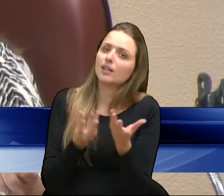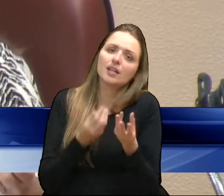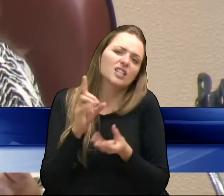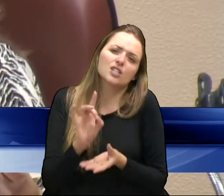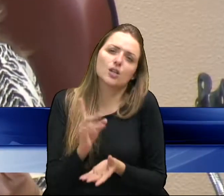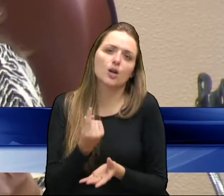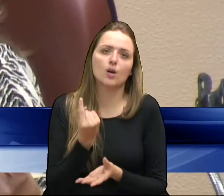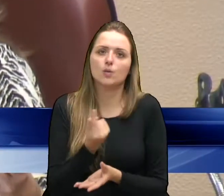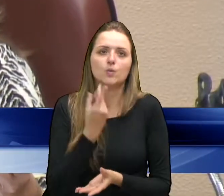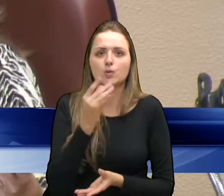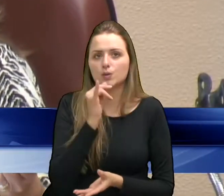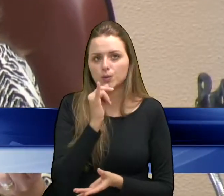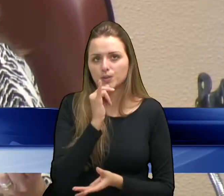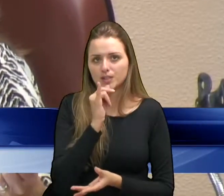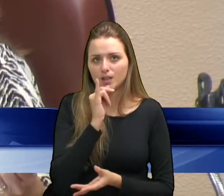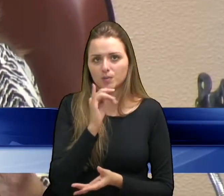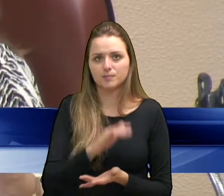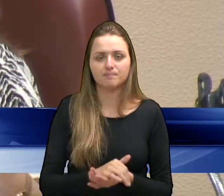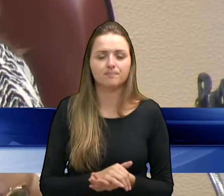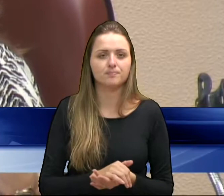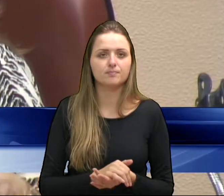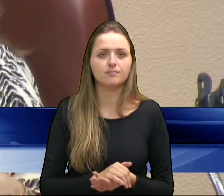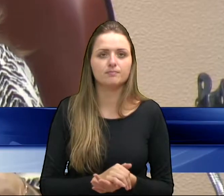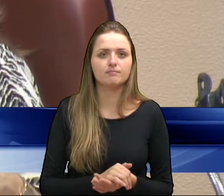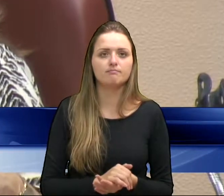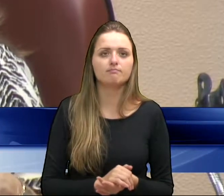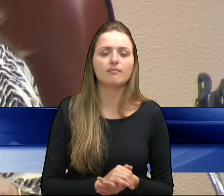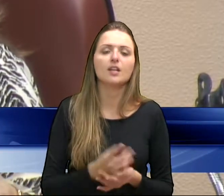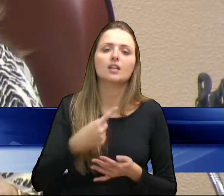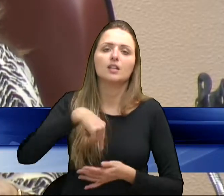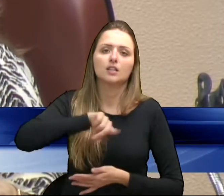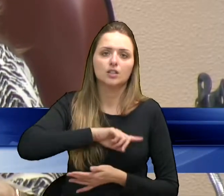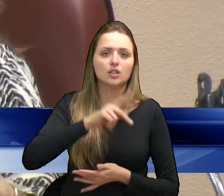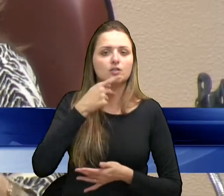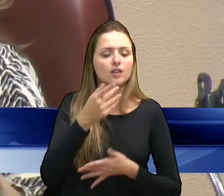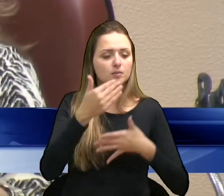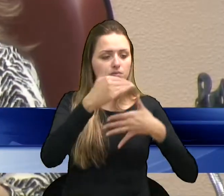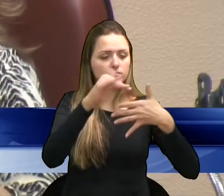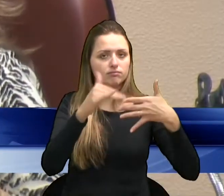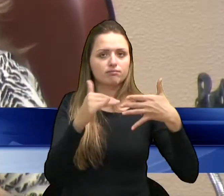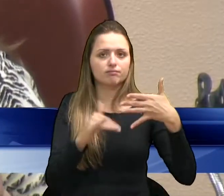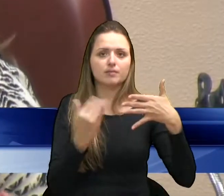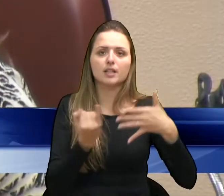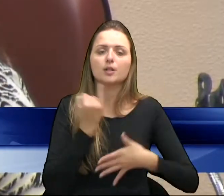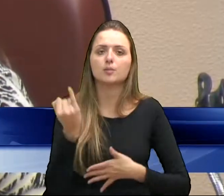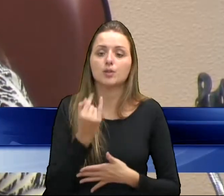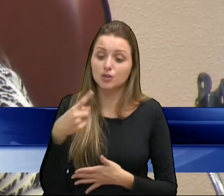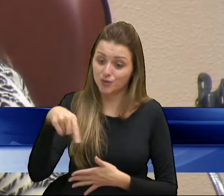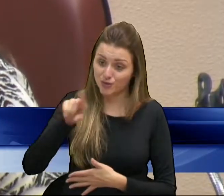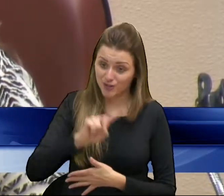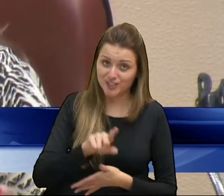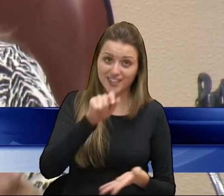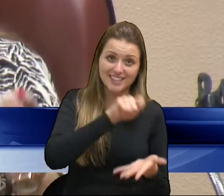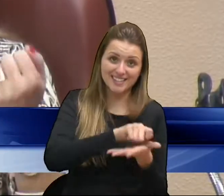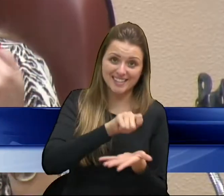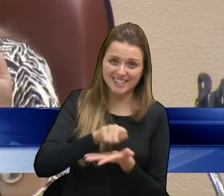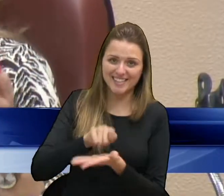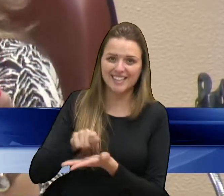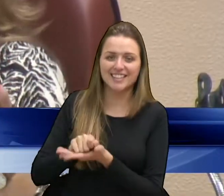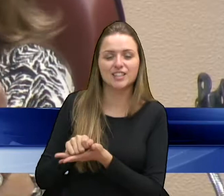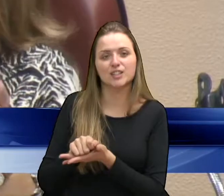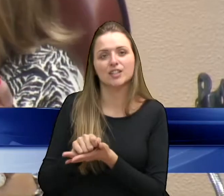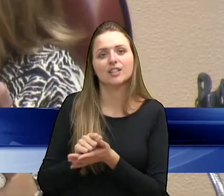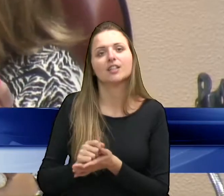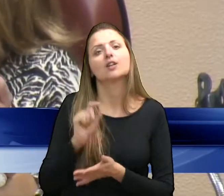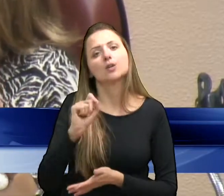exemplo. Então, sem dúvida, eu acho que abordamos aqui pontos bem importantes. Vocês trouxeram isso por escrito. E o que nós